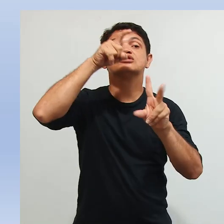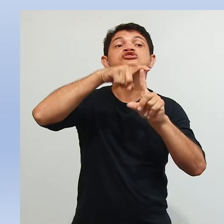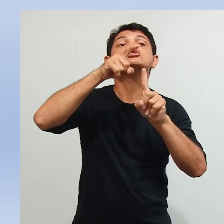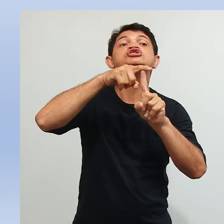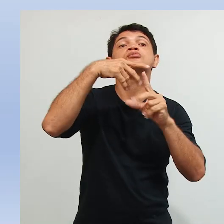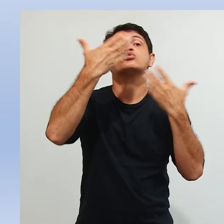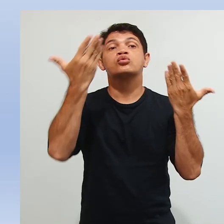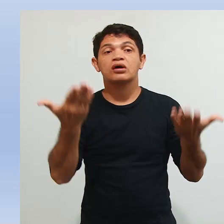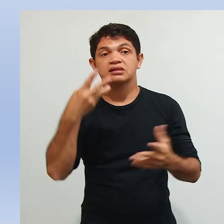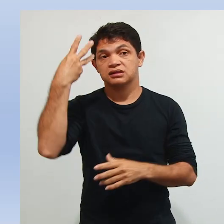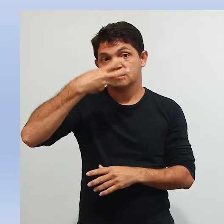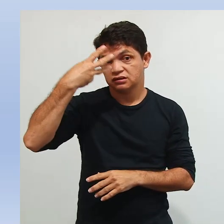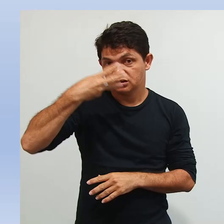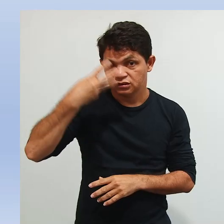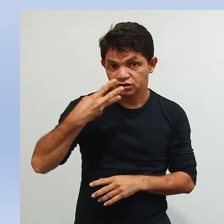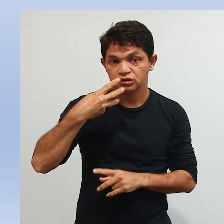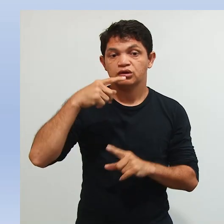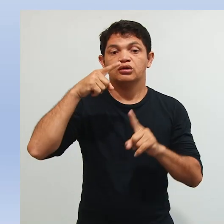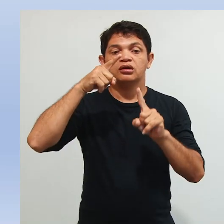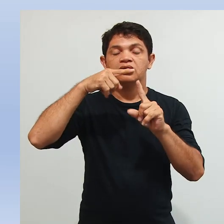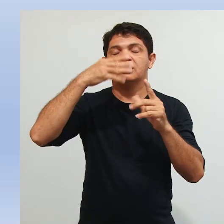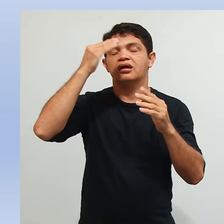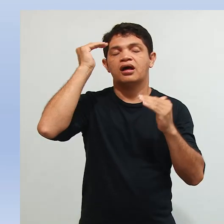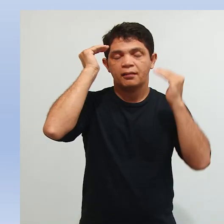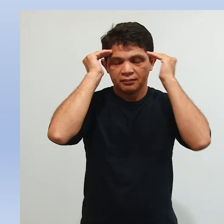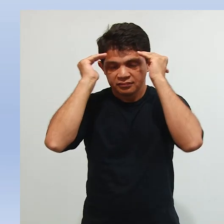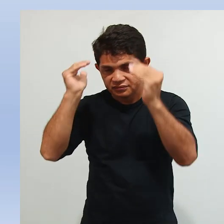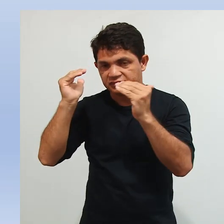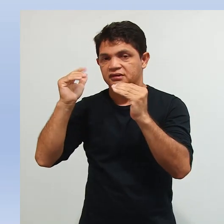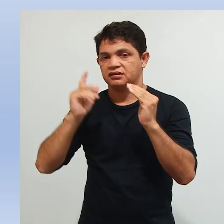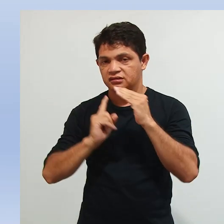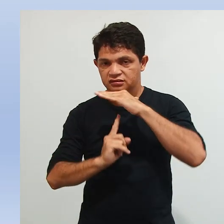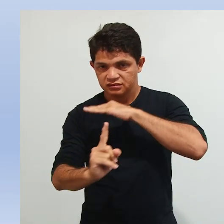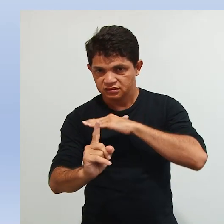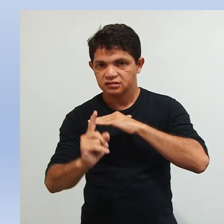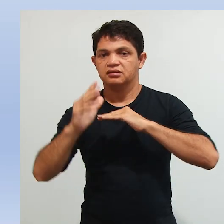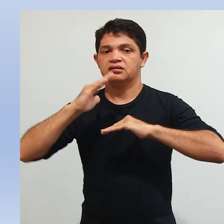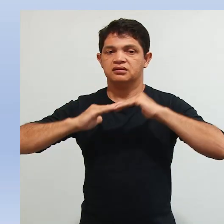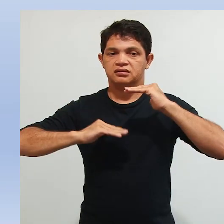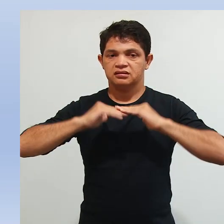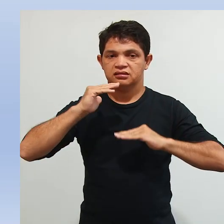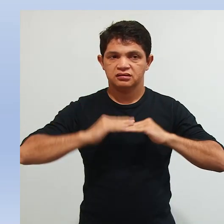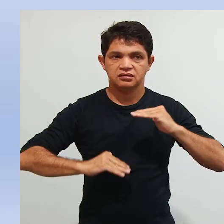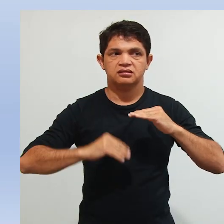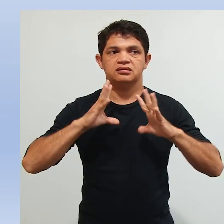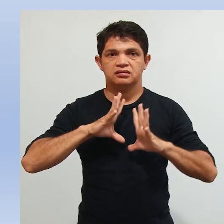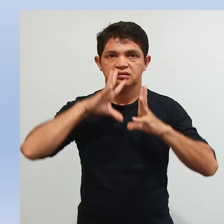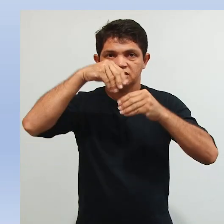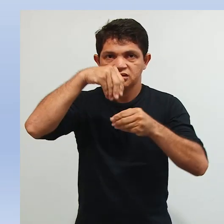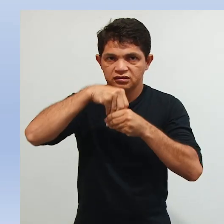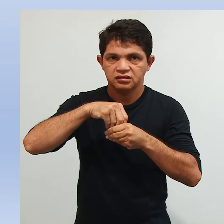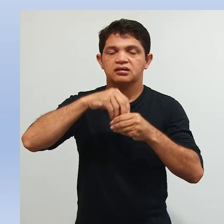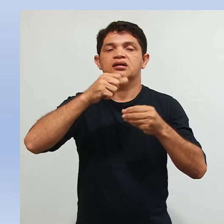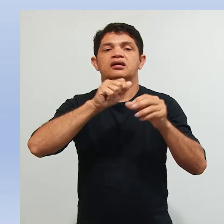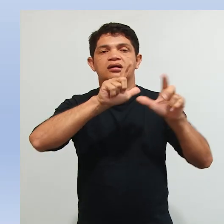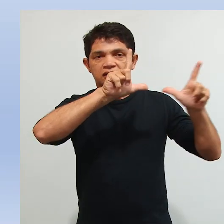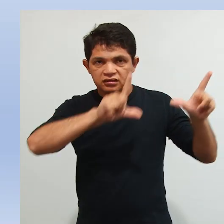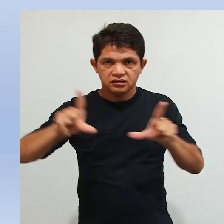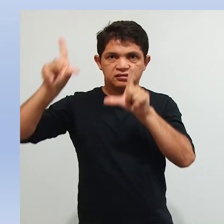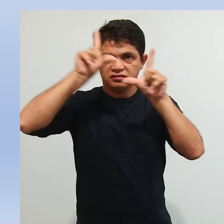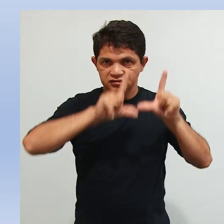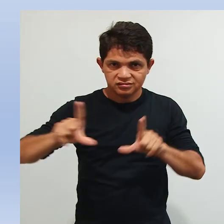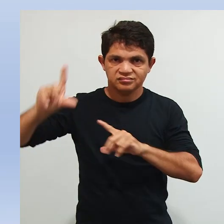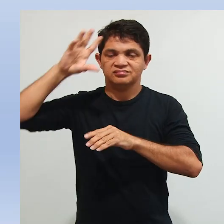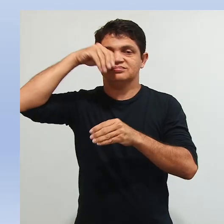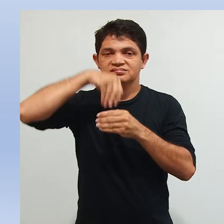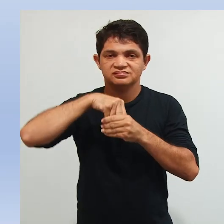nós trazemos 3, né? Há também um outro que é a disgrafia, não está aqui nesse slide, mas nós temos